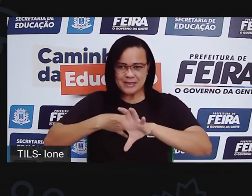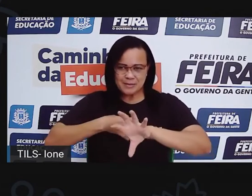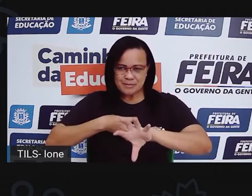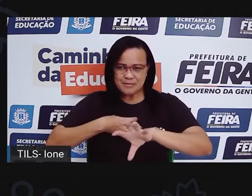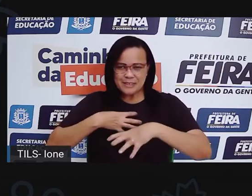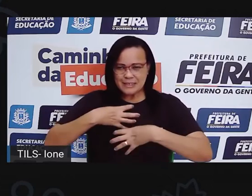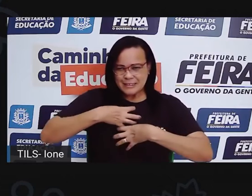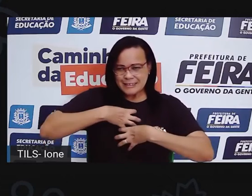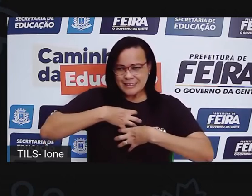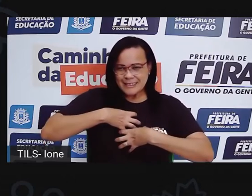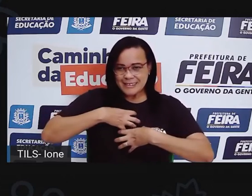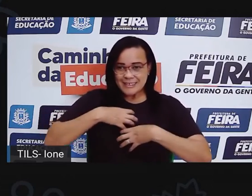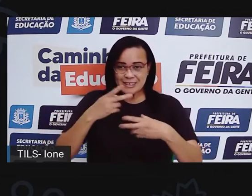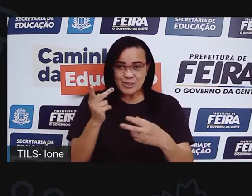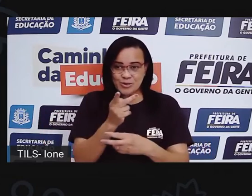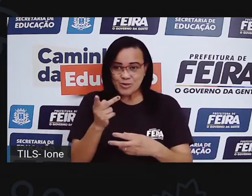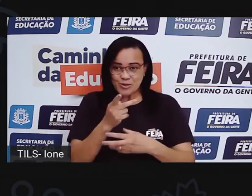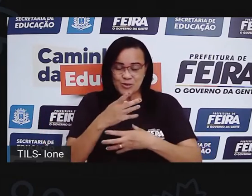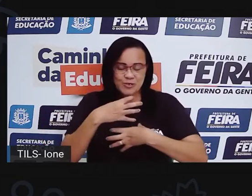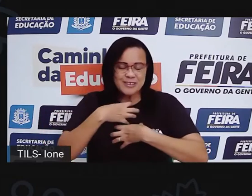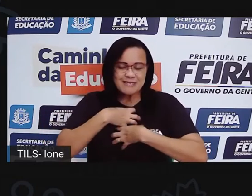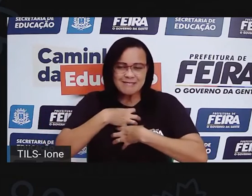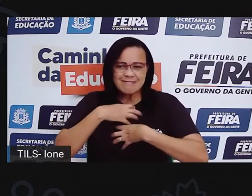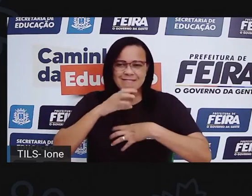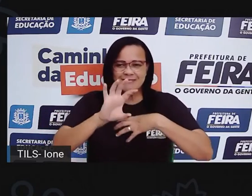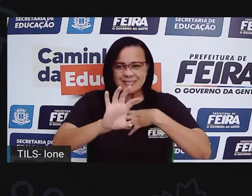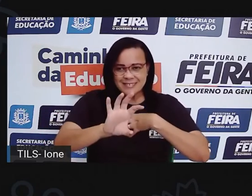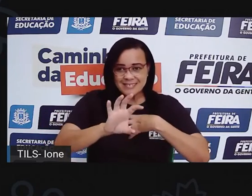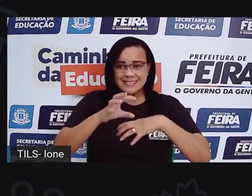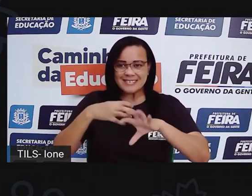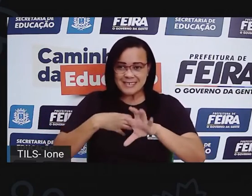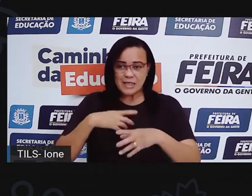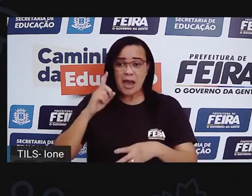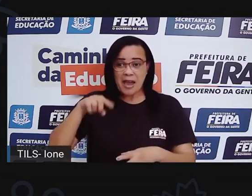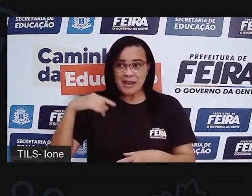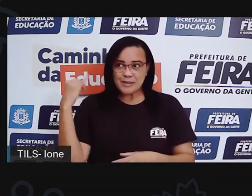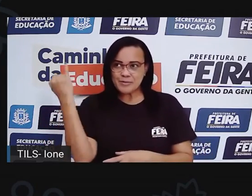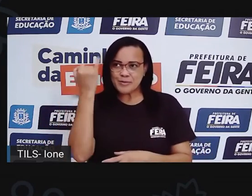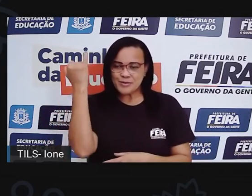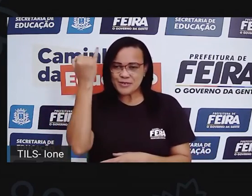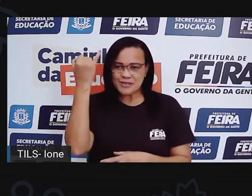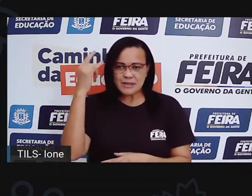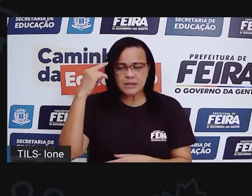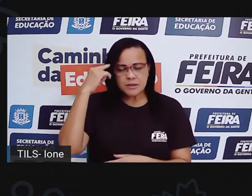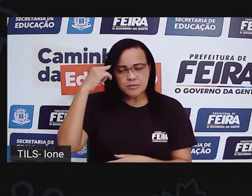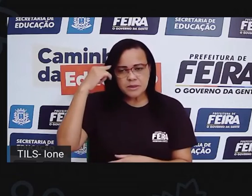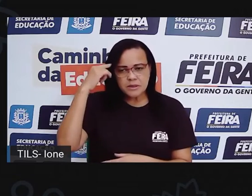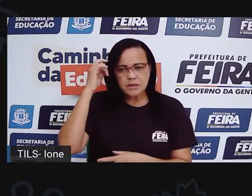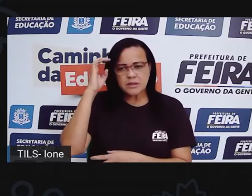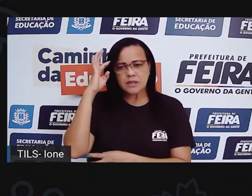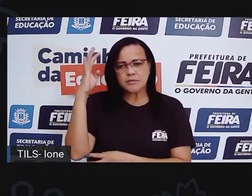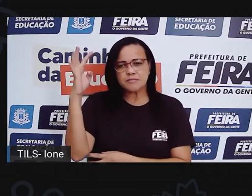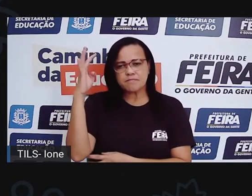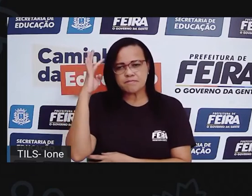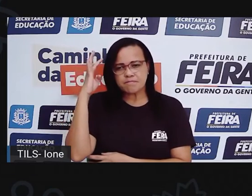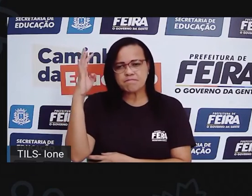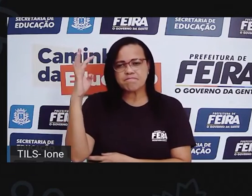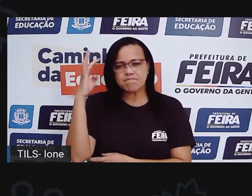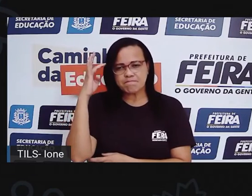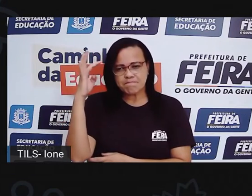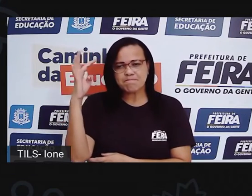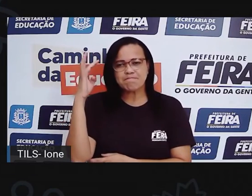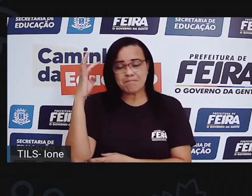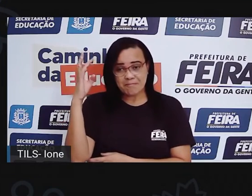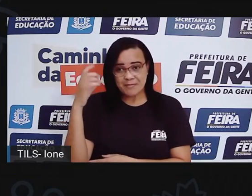que interessante. Serve para a gente refletir que, às vezes, quando a gente tem empatia com uma pessoa, a gente faz uma corrente do